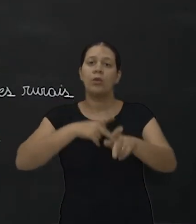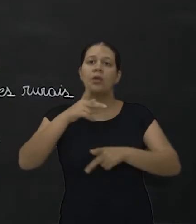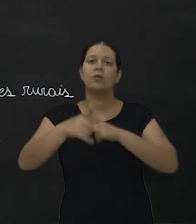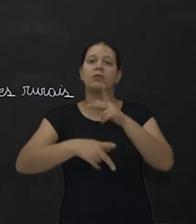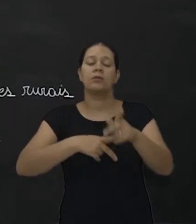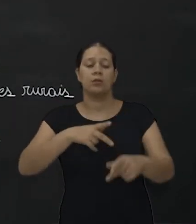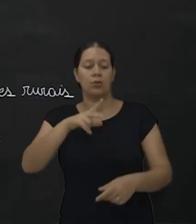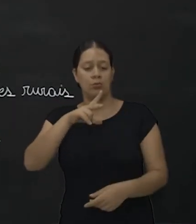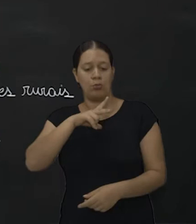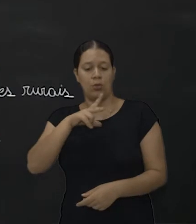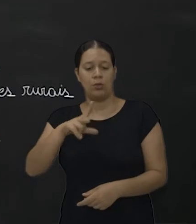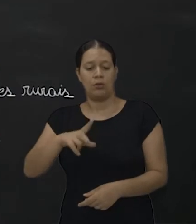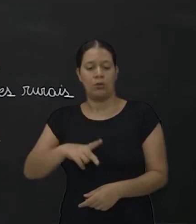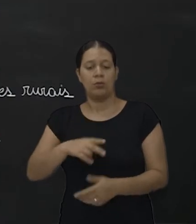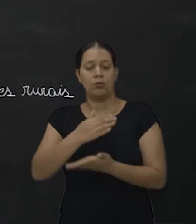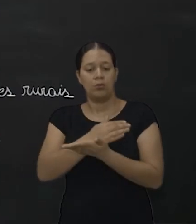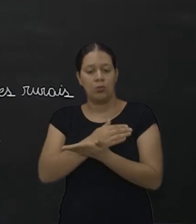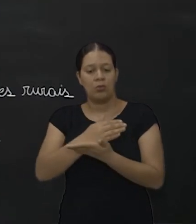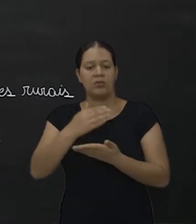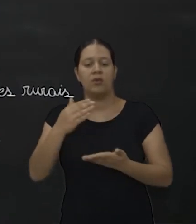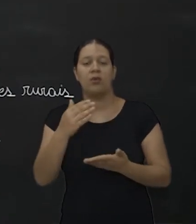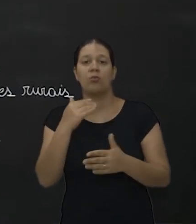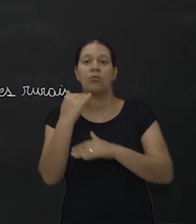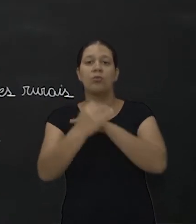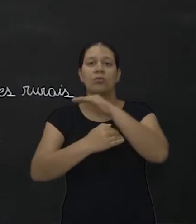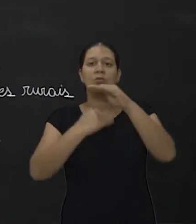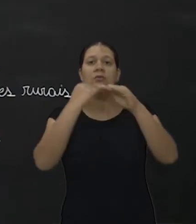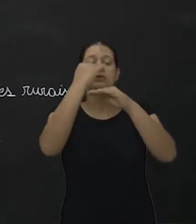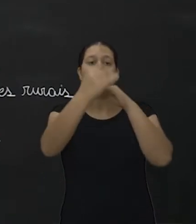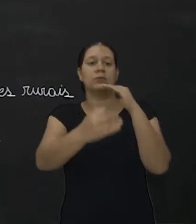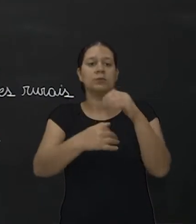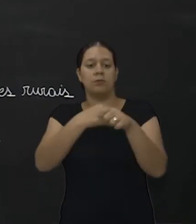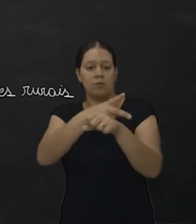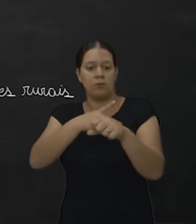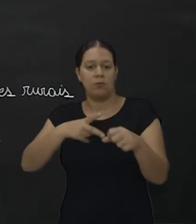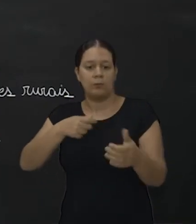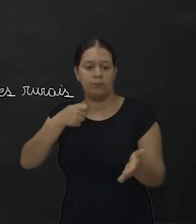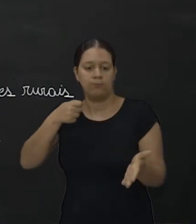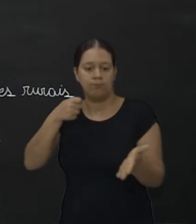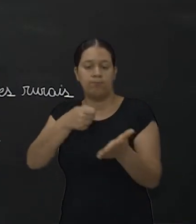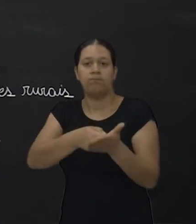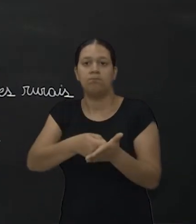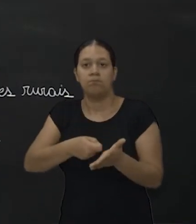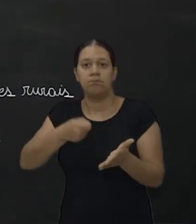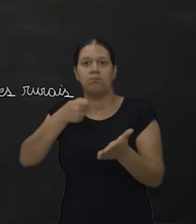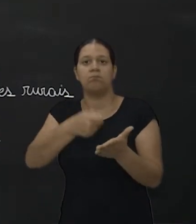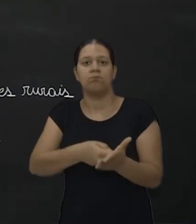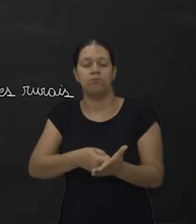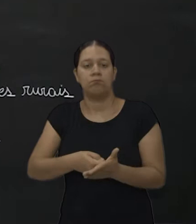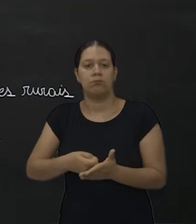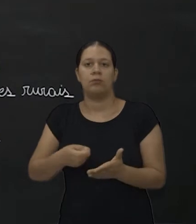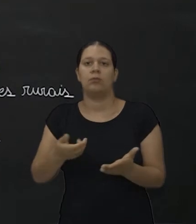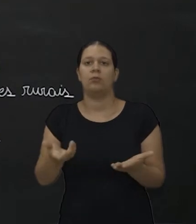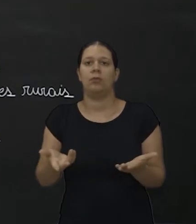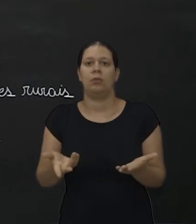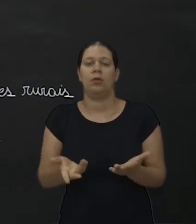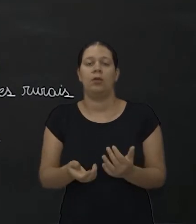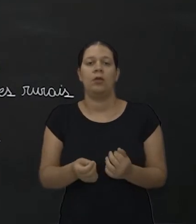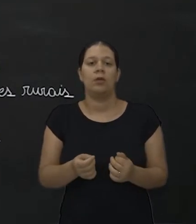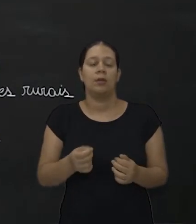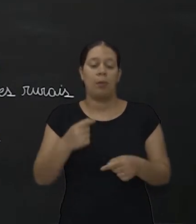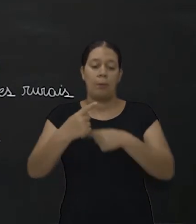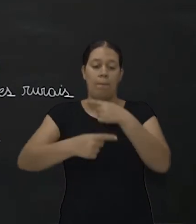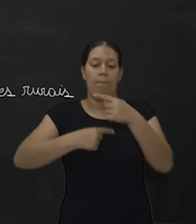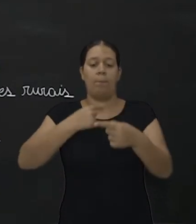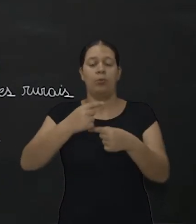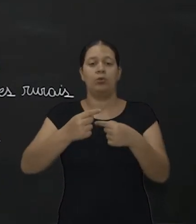os portugueses iniciaram um processo violento de imposição da colonização portuguesa. Tá certo? Na sequência,